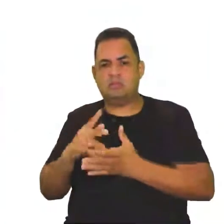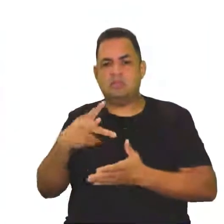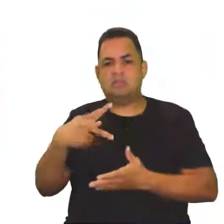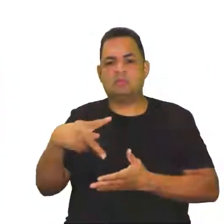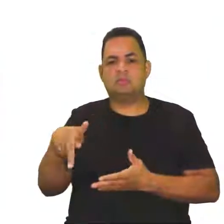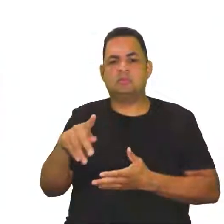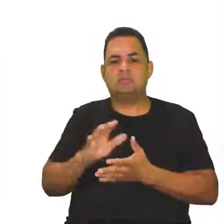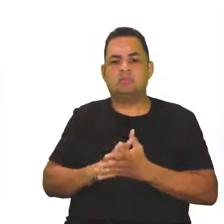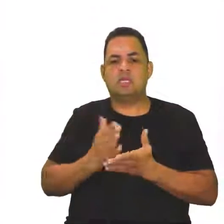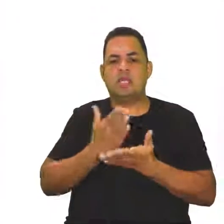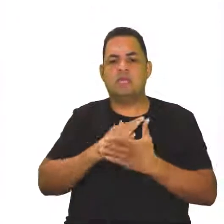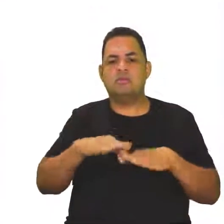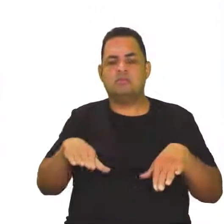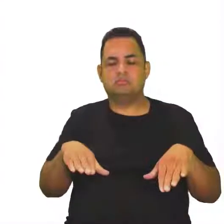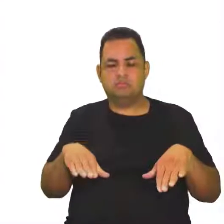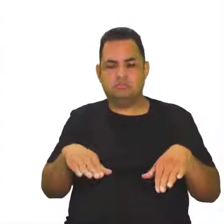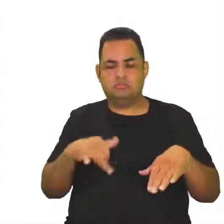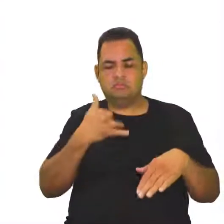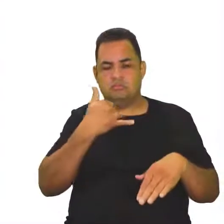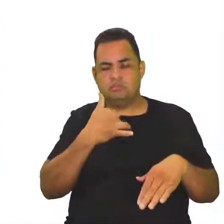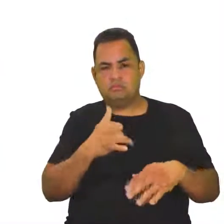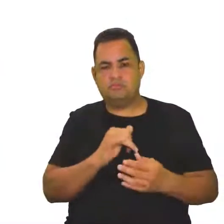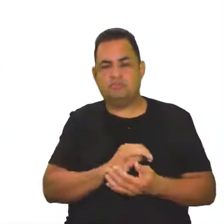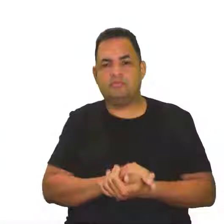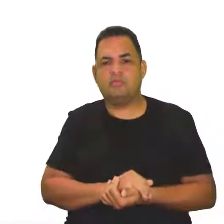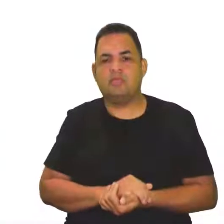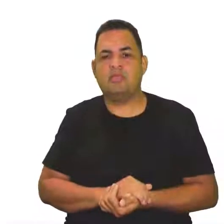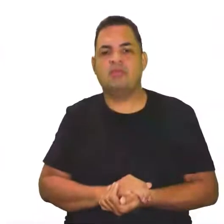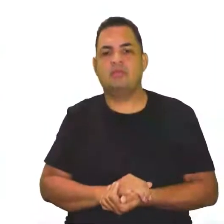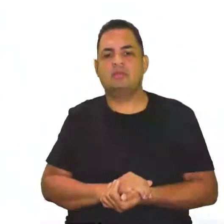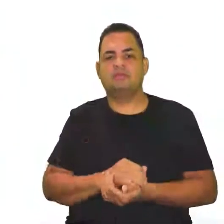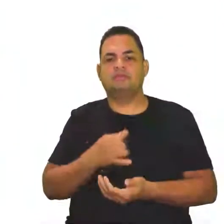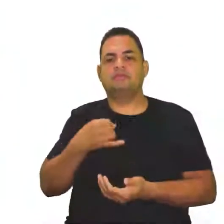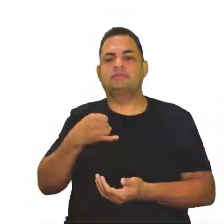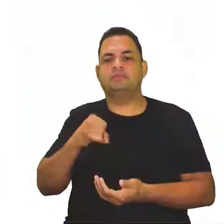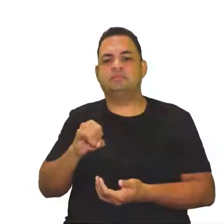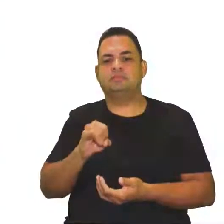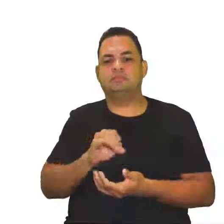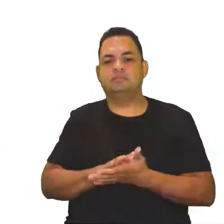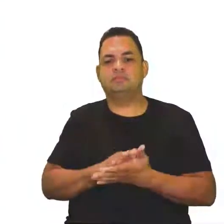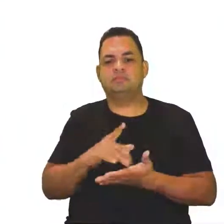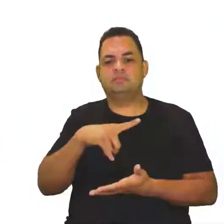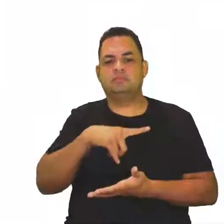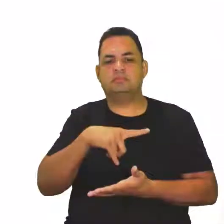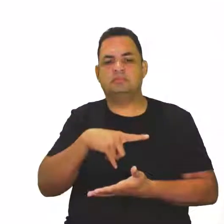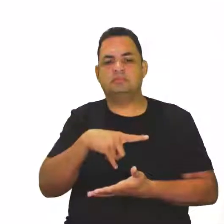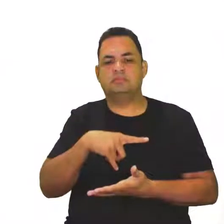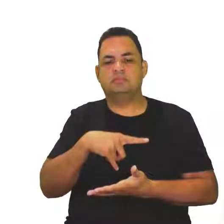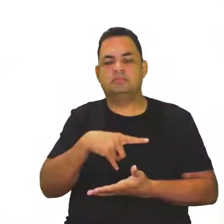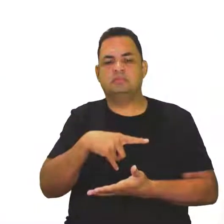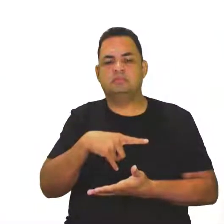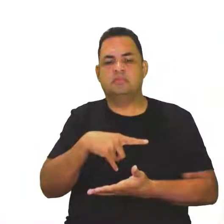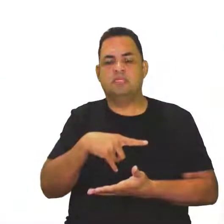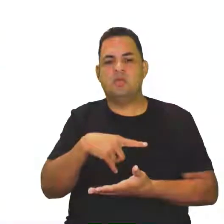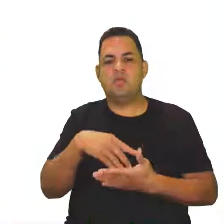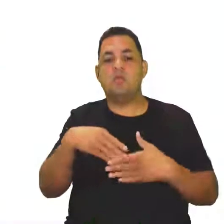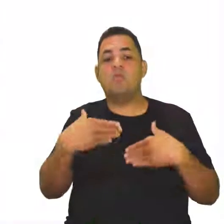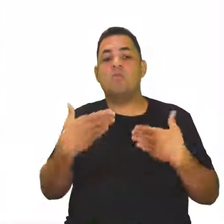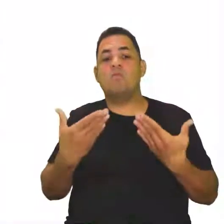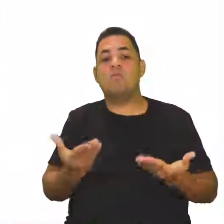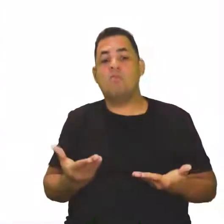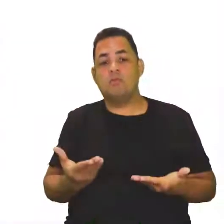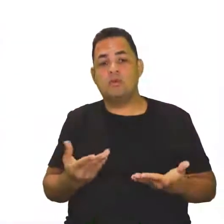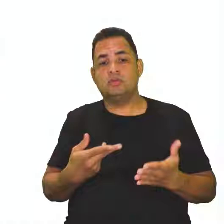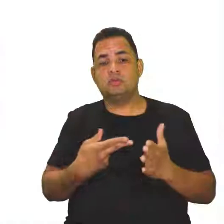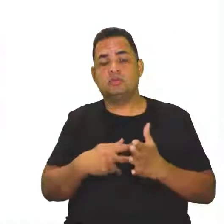elétrica se anule. Então, se esse corpo condutor estiver eletrizado negativamente, vai ocorrer. O que isso quer